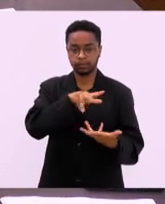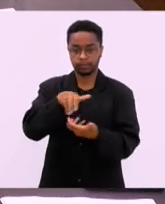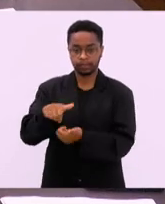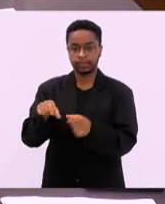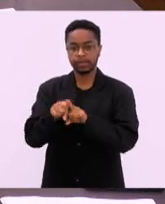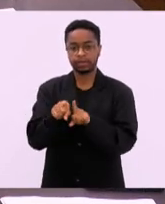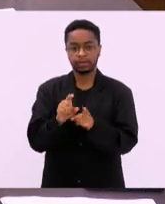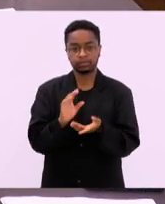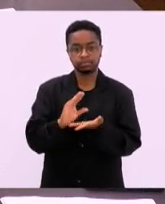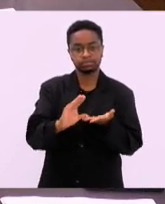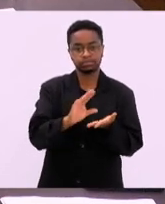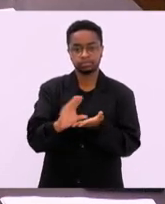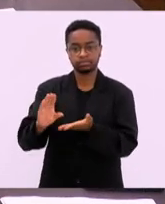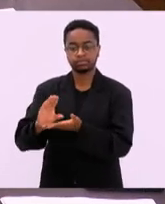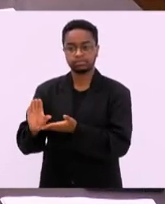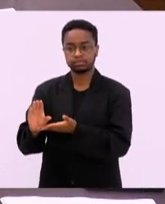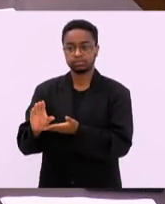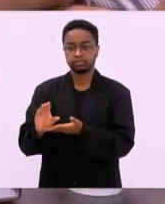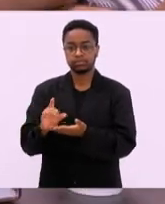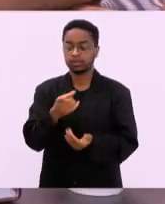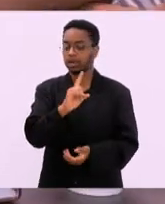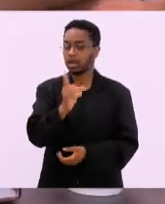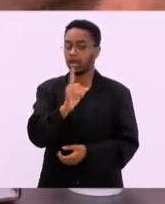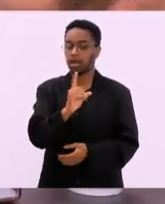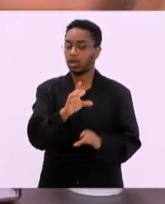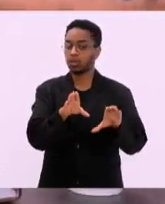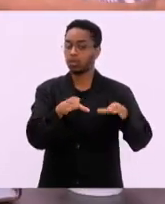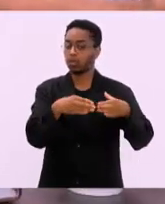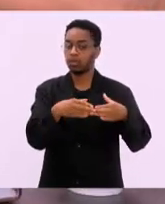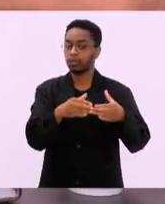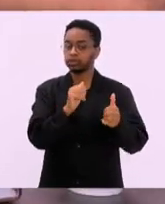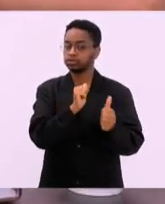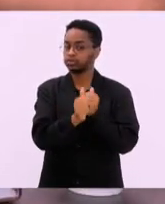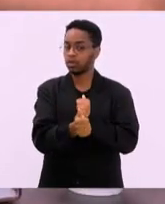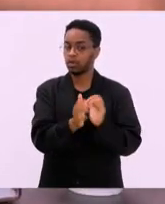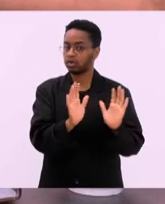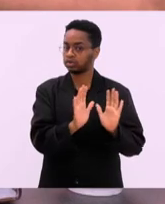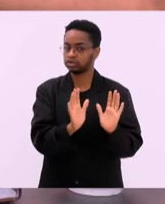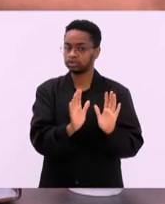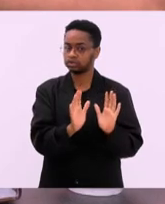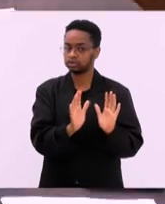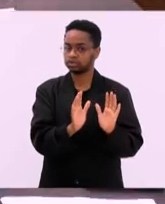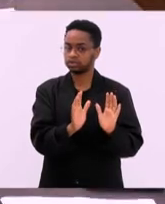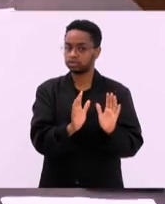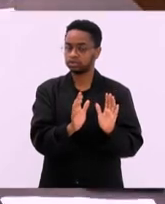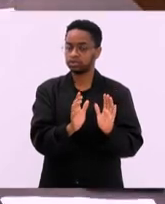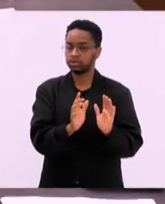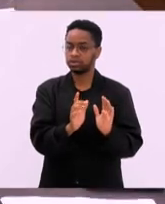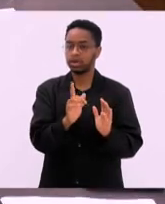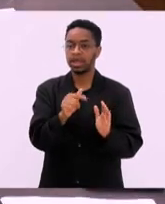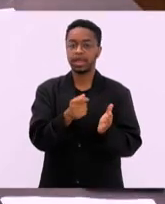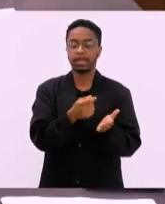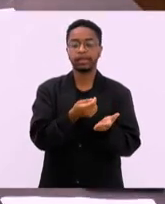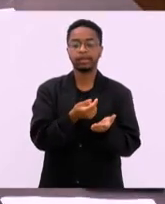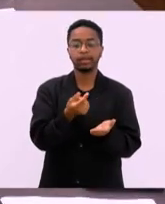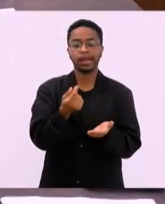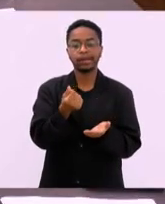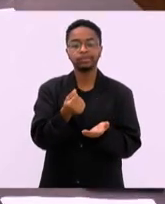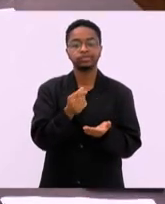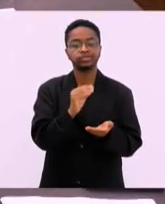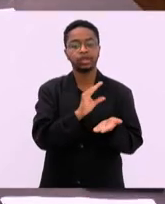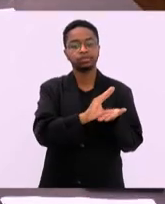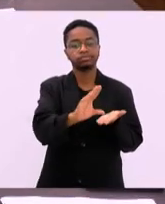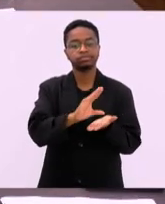Único de Previdência Social do Estado do Rio de Janeiro. Junto a clubes recreativos e esportivos. É no final. E para financiamento de linhas de crédito